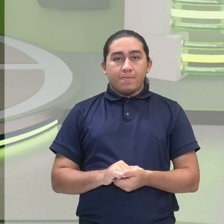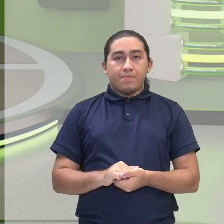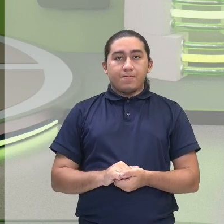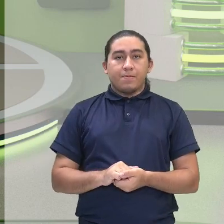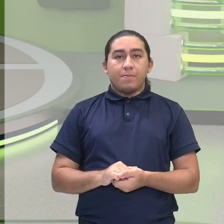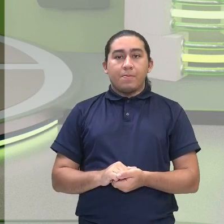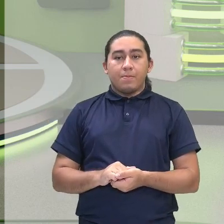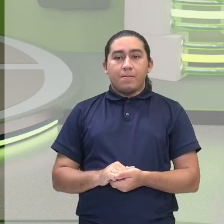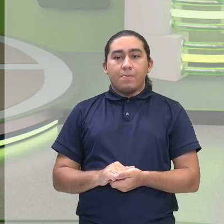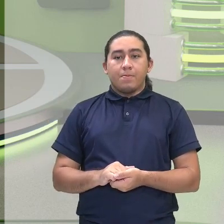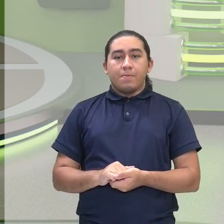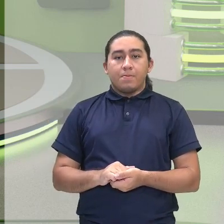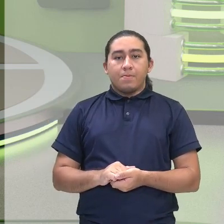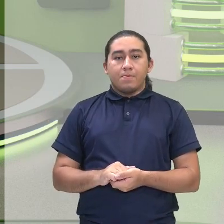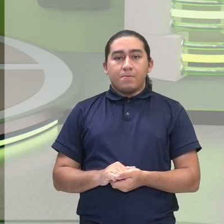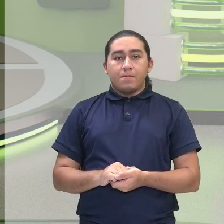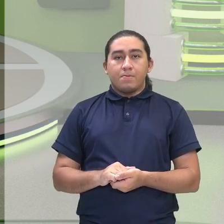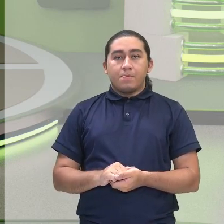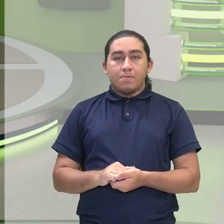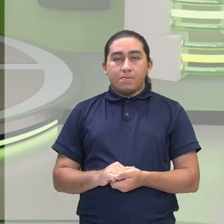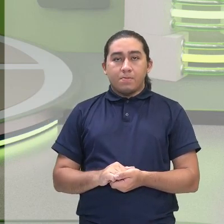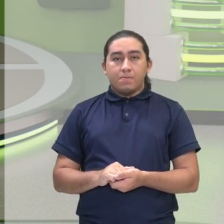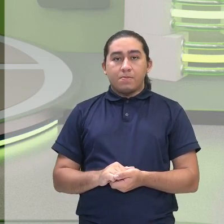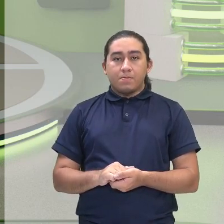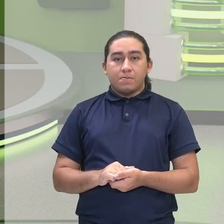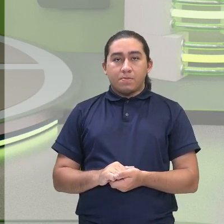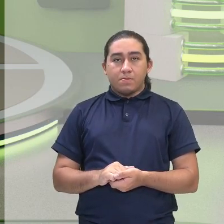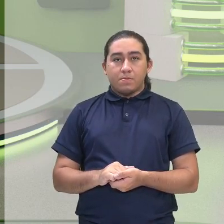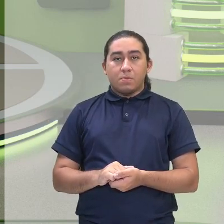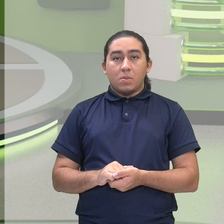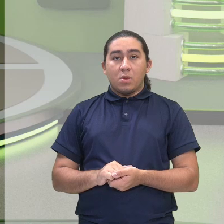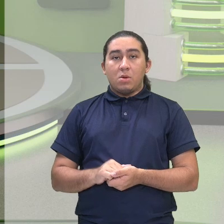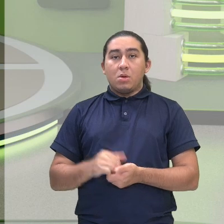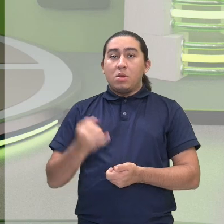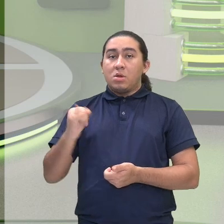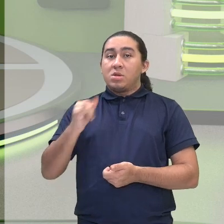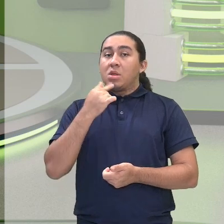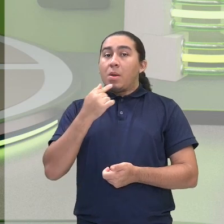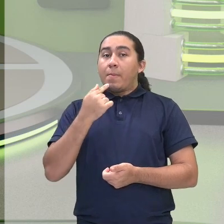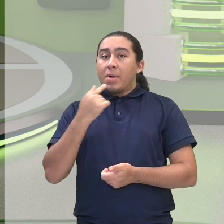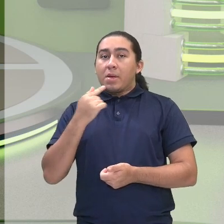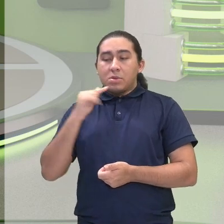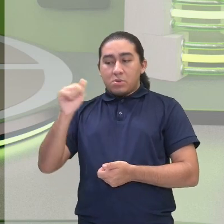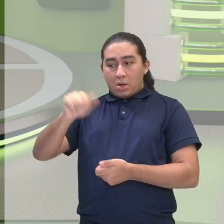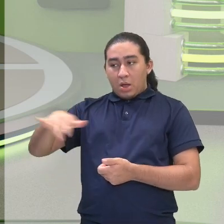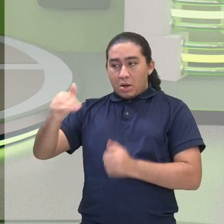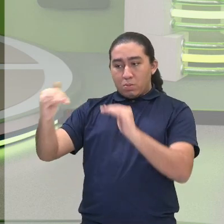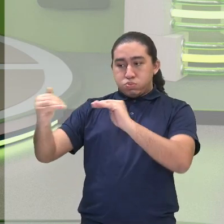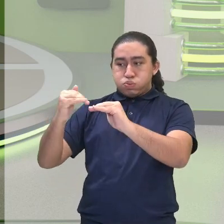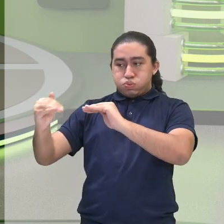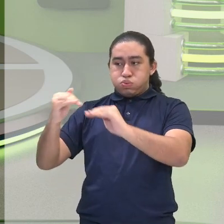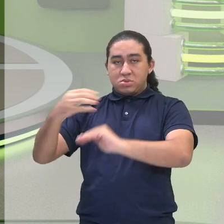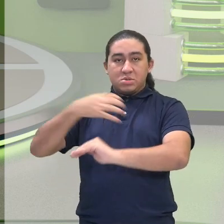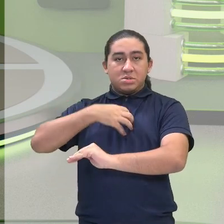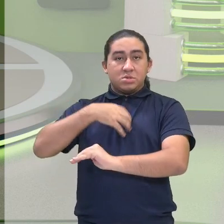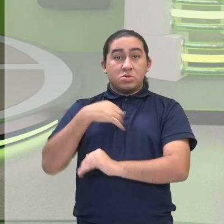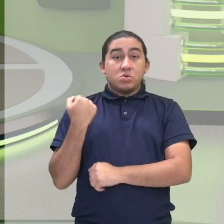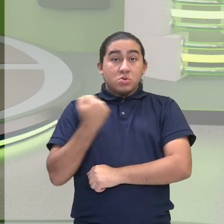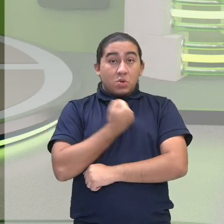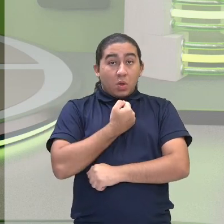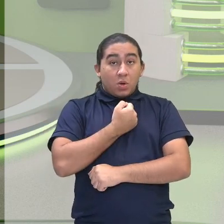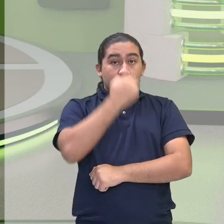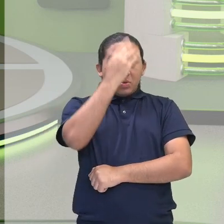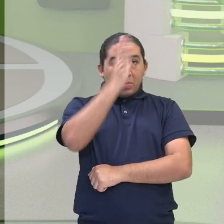que fica ali próxima das extremidades, elas conseguem sentir, né, com mais intensidade esses terremotos. A gente, aqui no